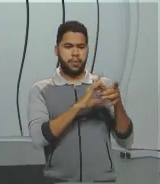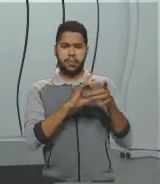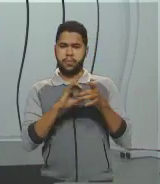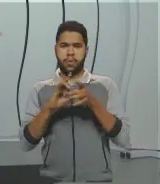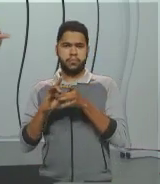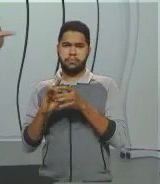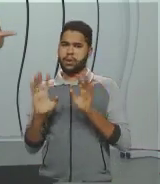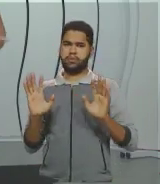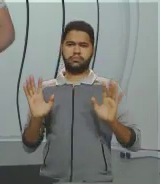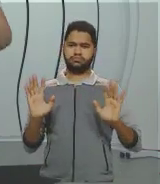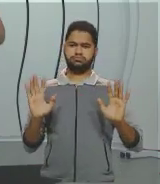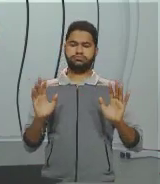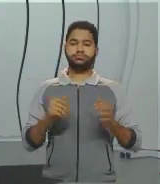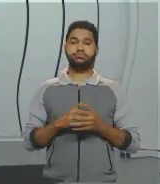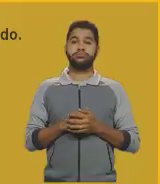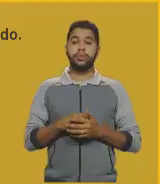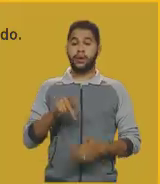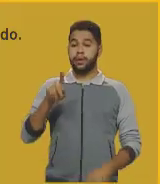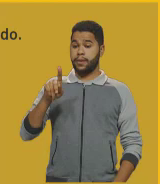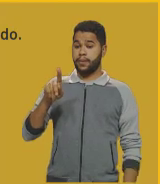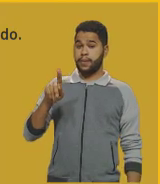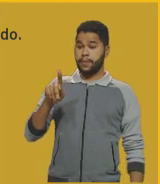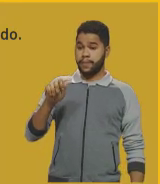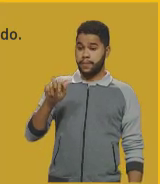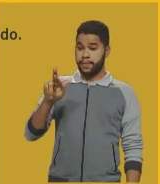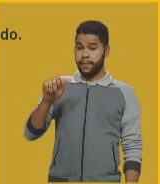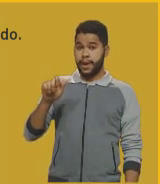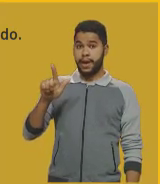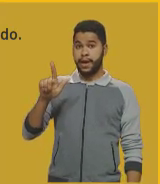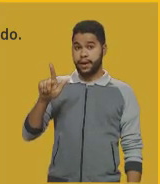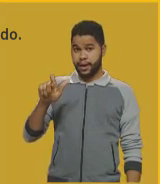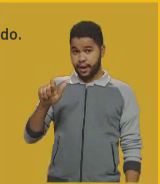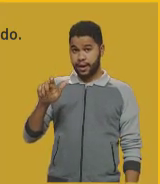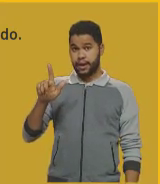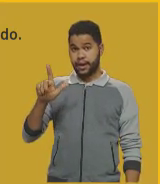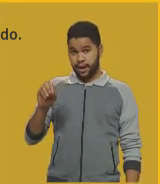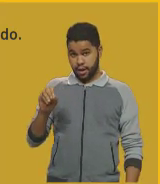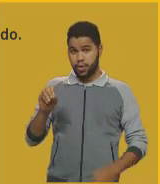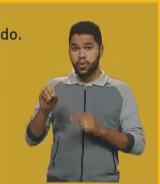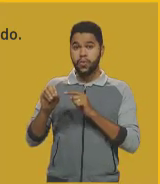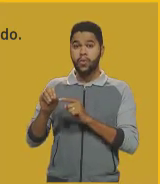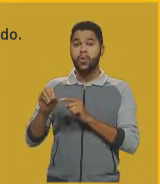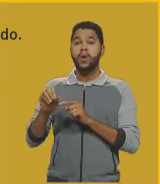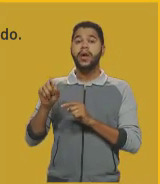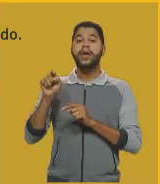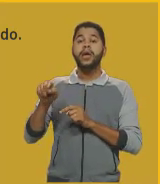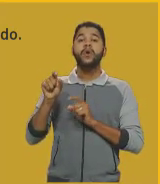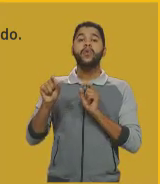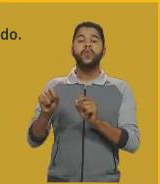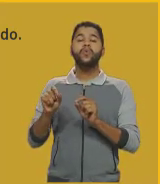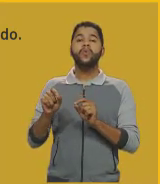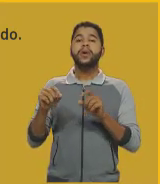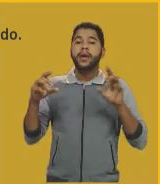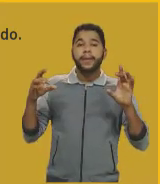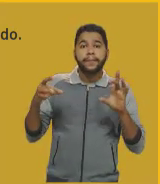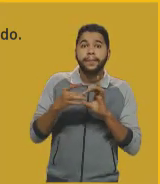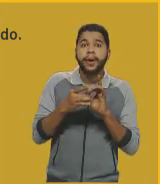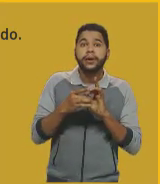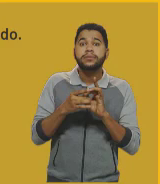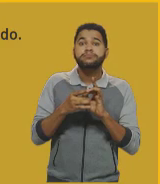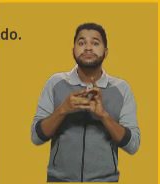outro para poder funcionar, na associação em paralelo, essas resistências elas são ligadas de